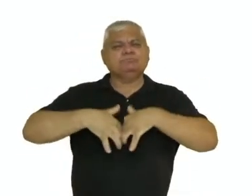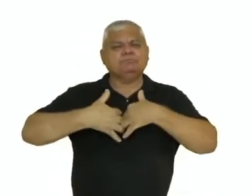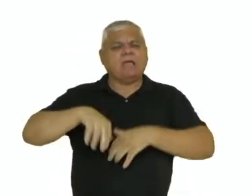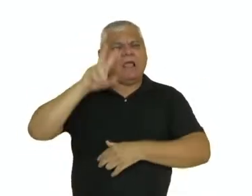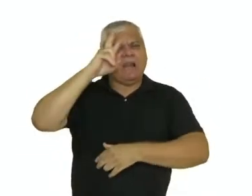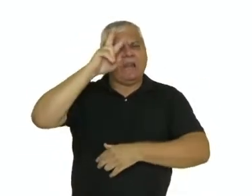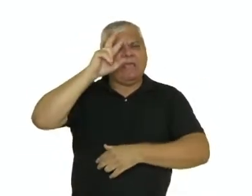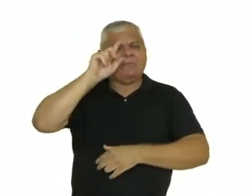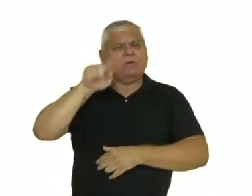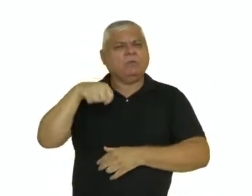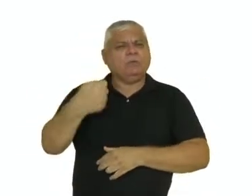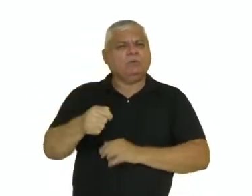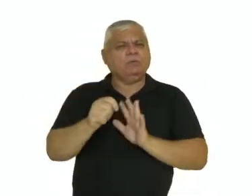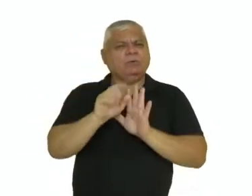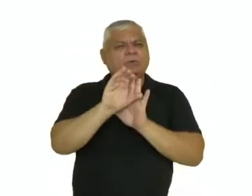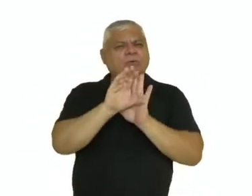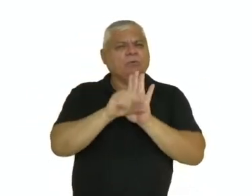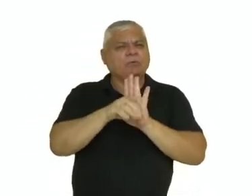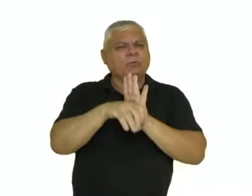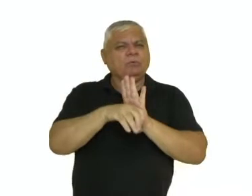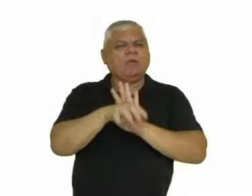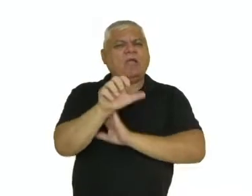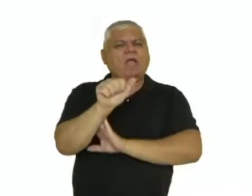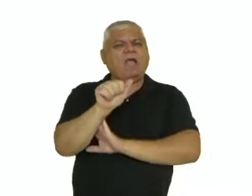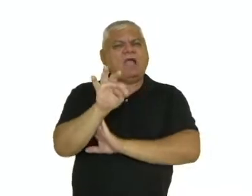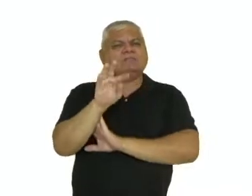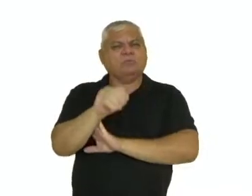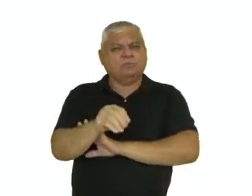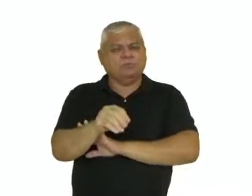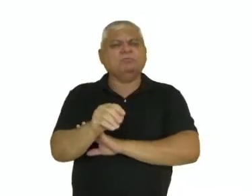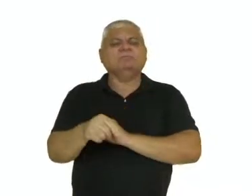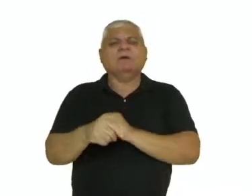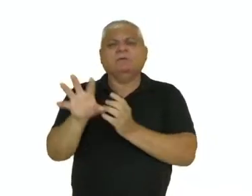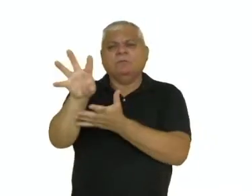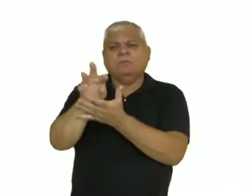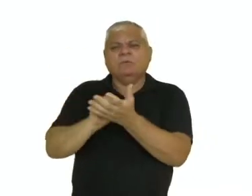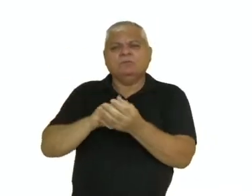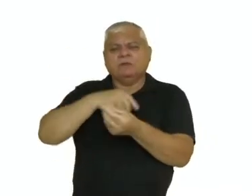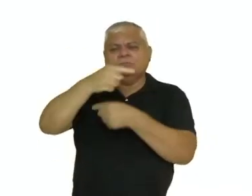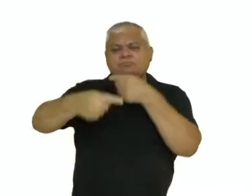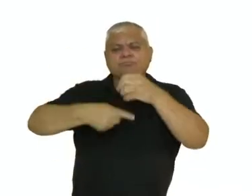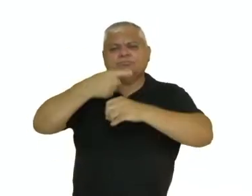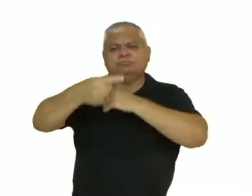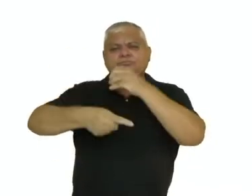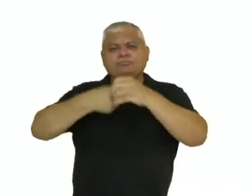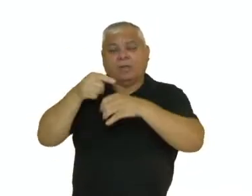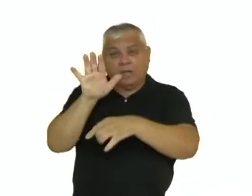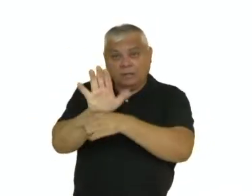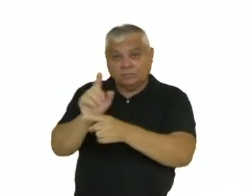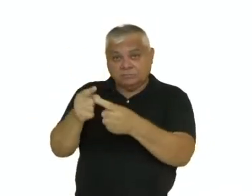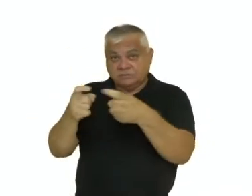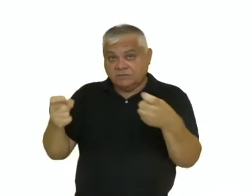de átomo? Qual a importância que os modelos atômicos possuem para o desenvolvimento da ciência?